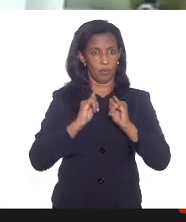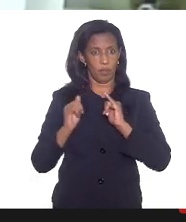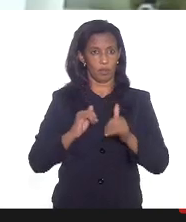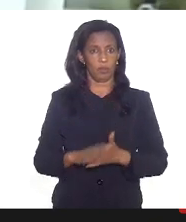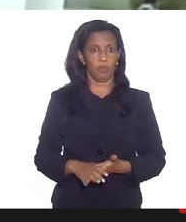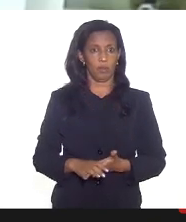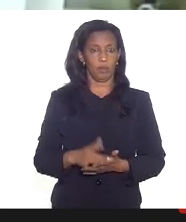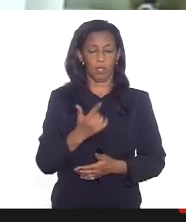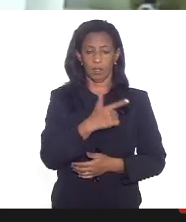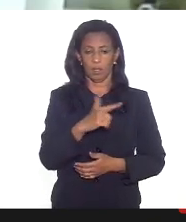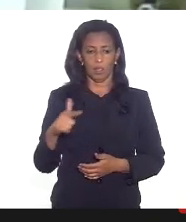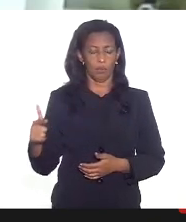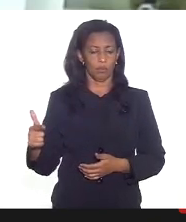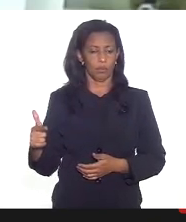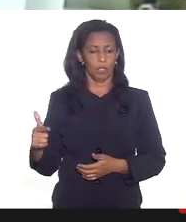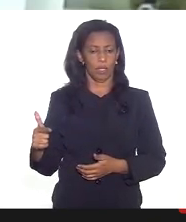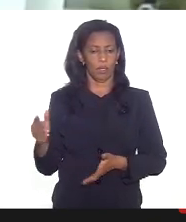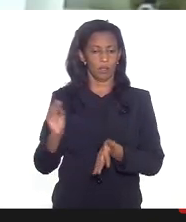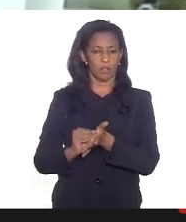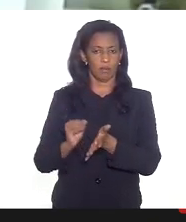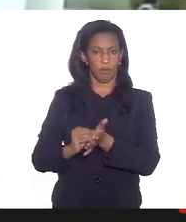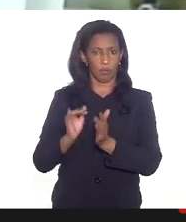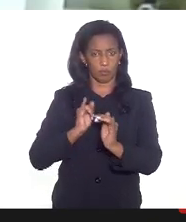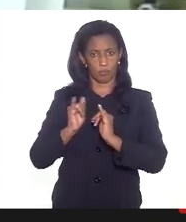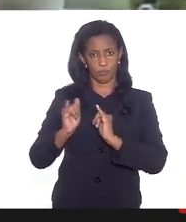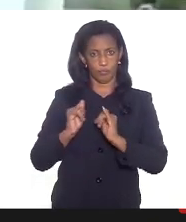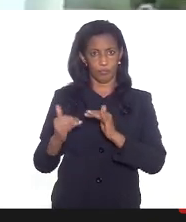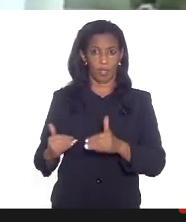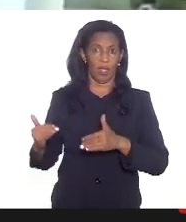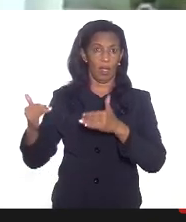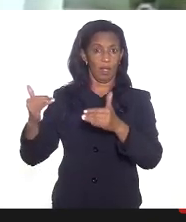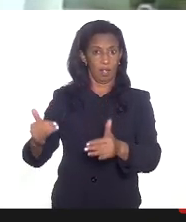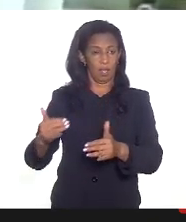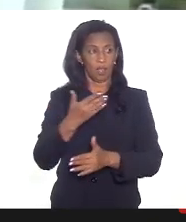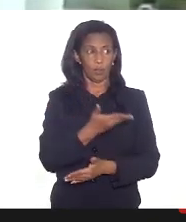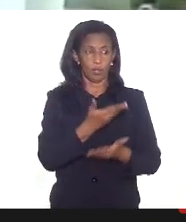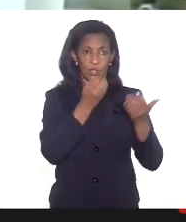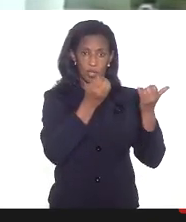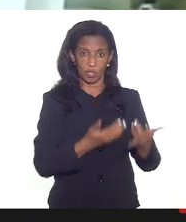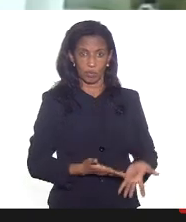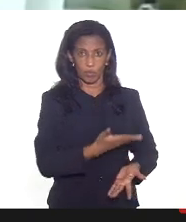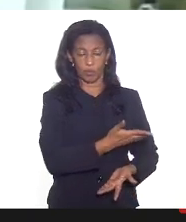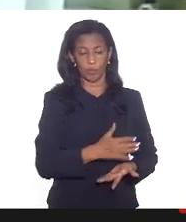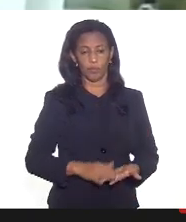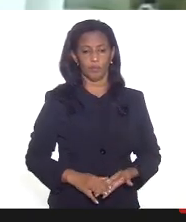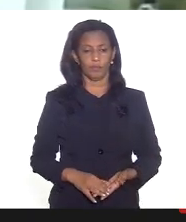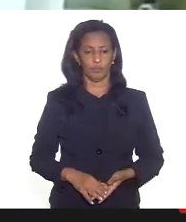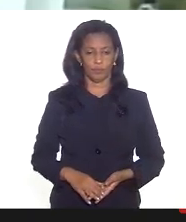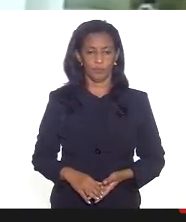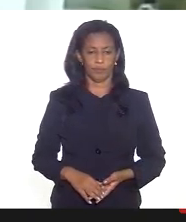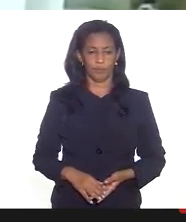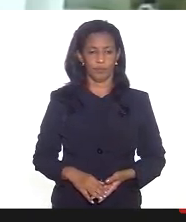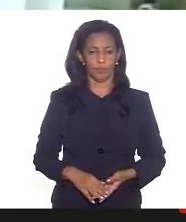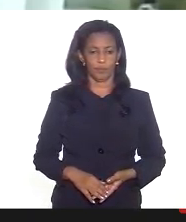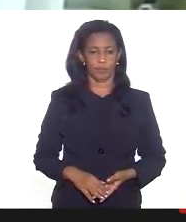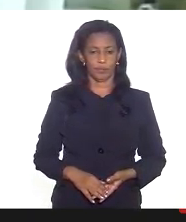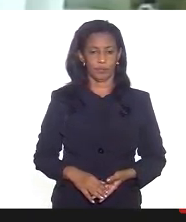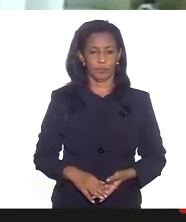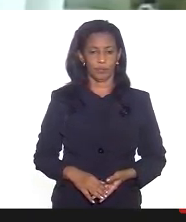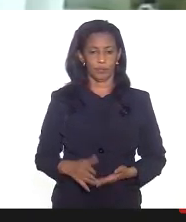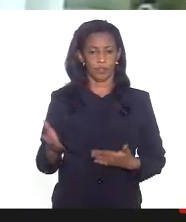para que não haja esse descompasso além do que Harmony a fomentar né ainda tem